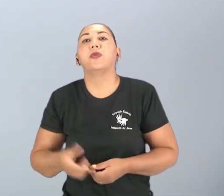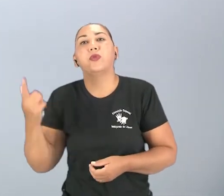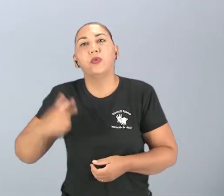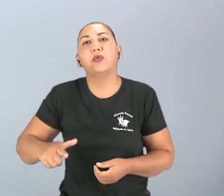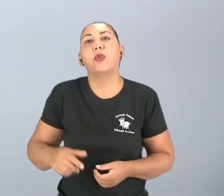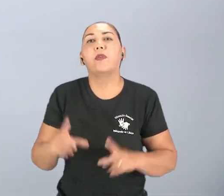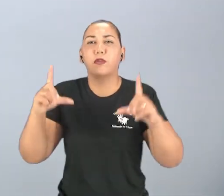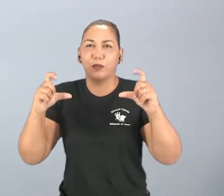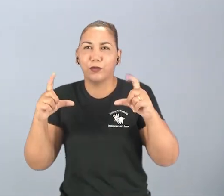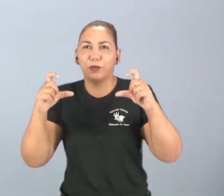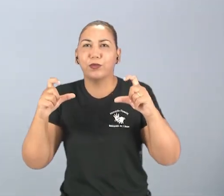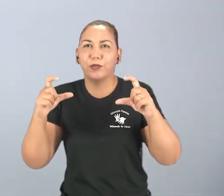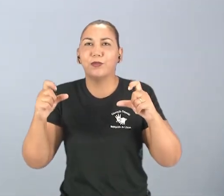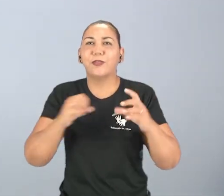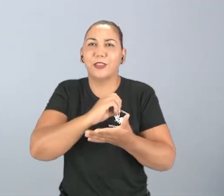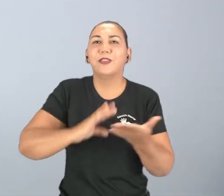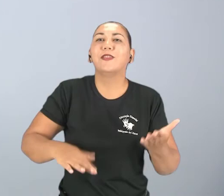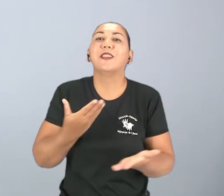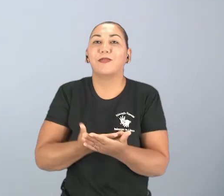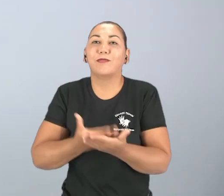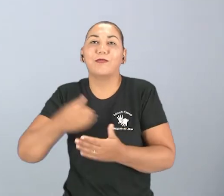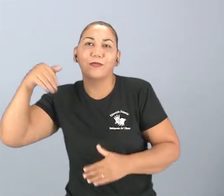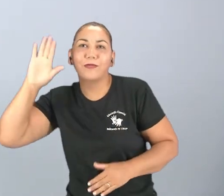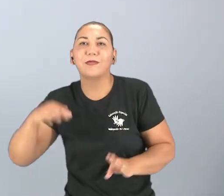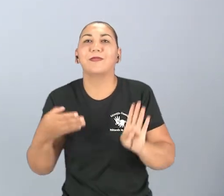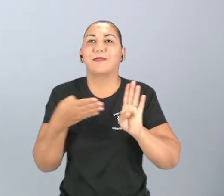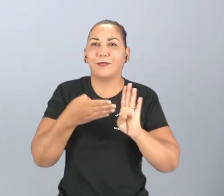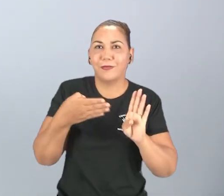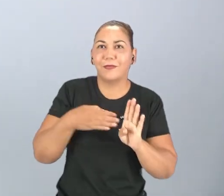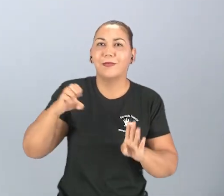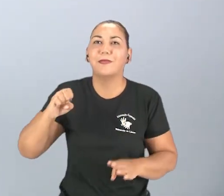também da atividade para estudar mais, você vai lá na plataforma Eduque,